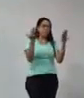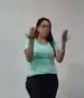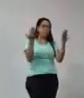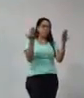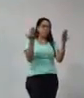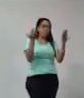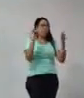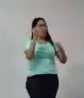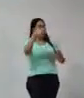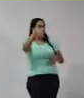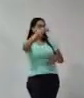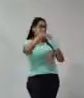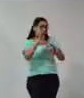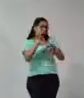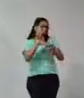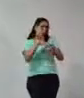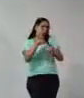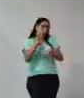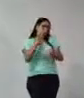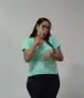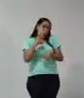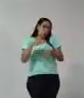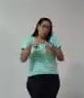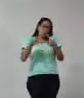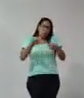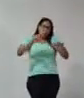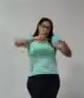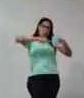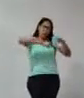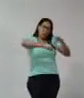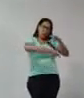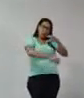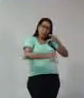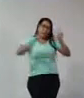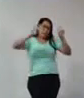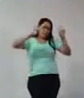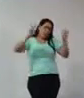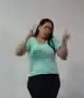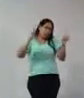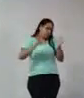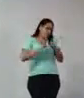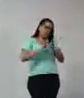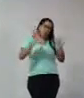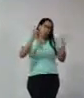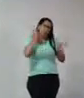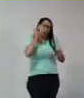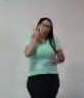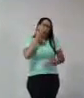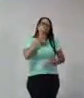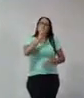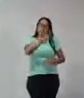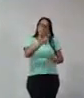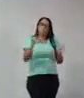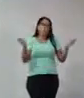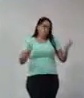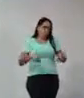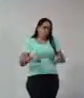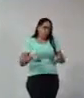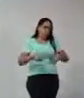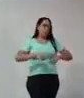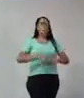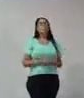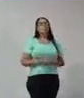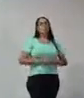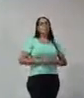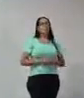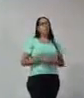quiserem conversar comigo para a gente aprofundar um pouquinho mais isso, eu gostaria muito. Então, eu